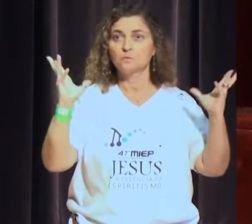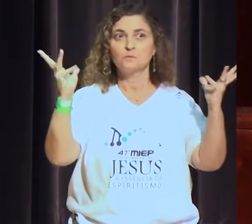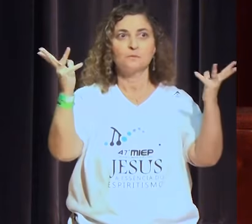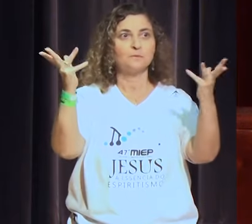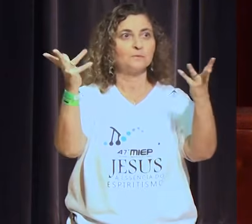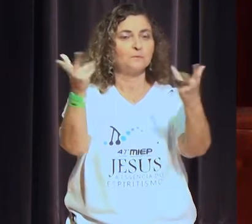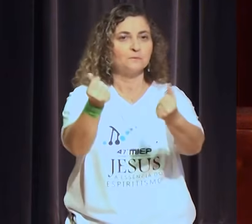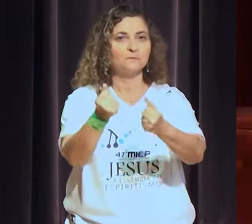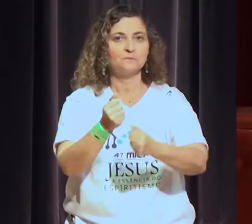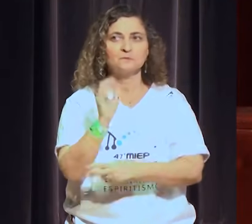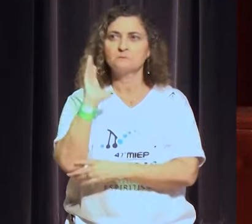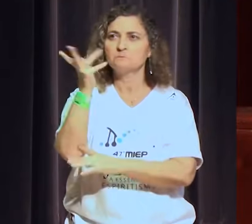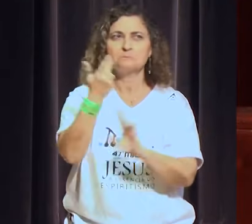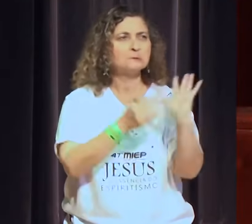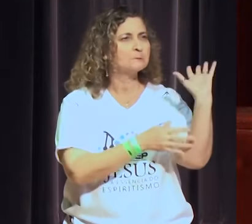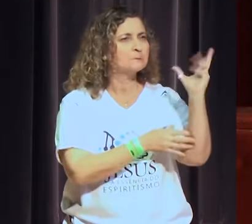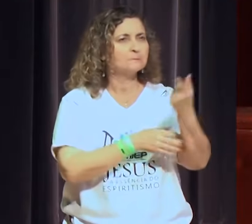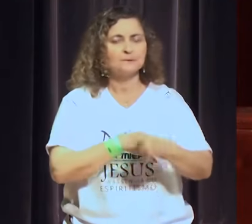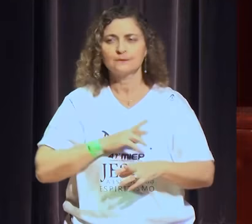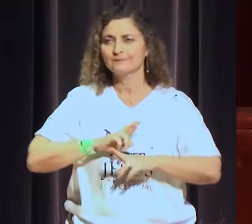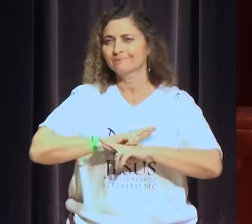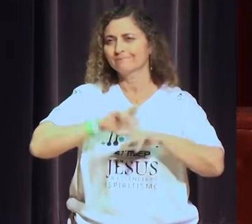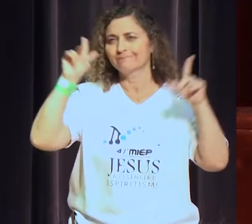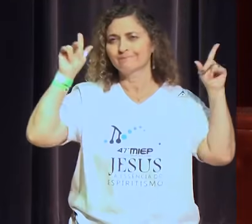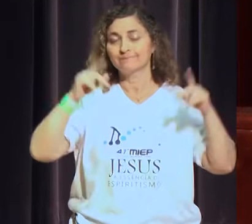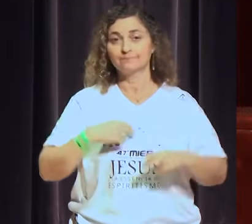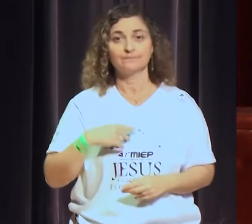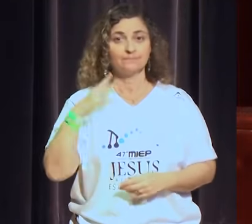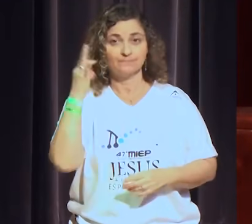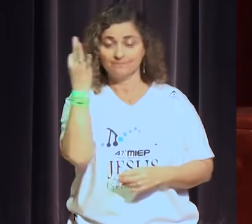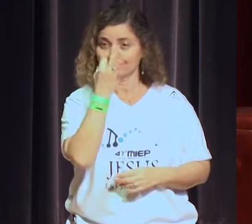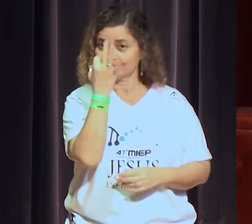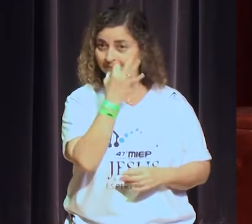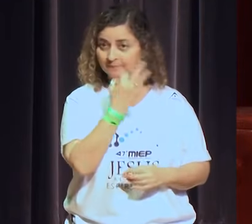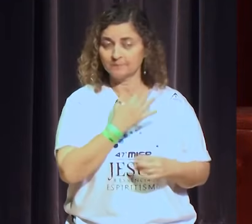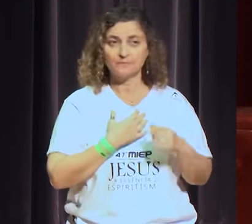natureza. As religiões de matriz africana